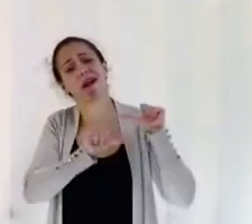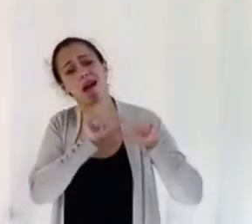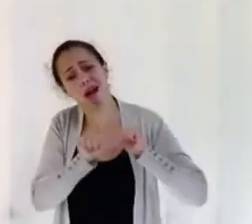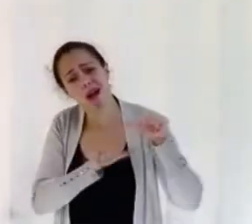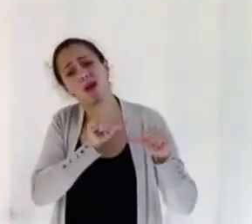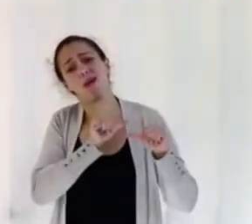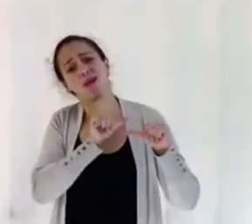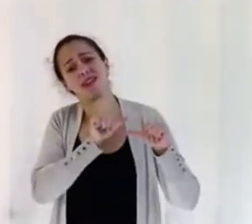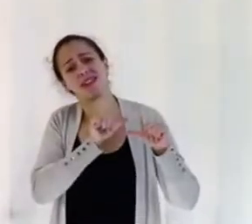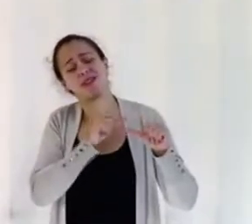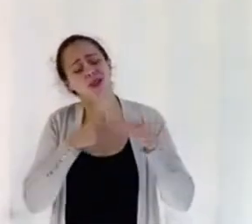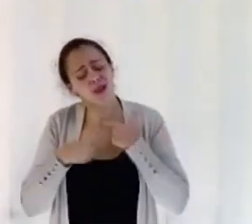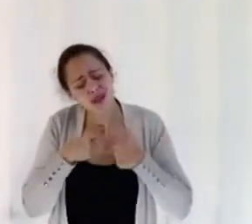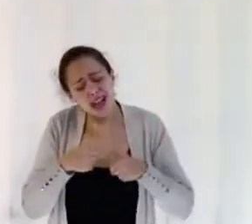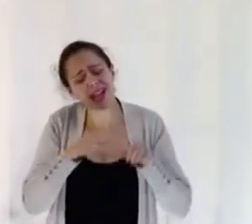Acho que se hoje